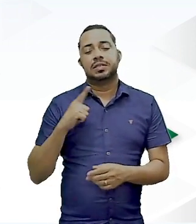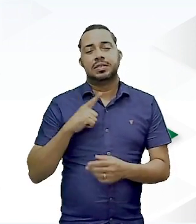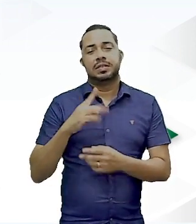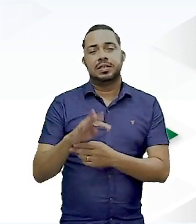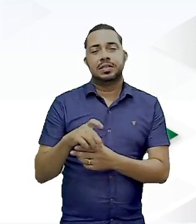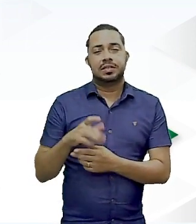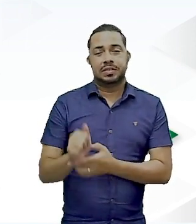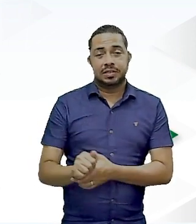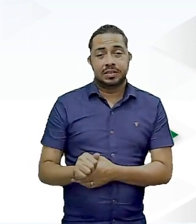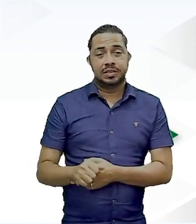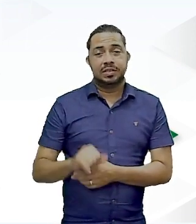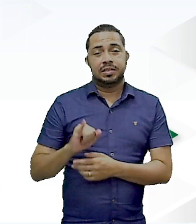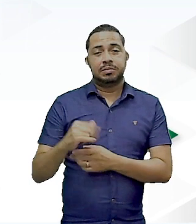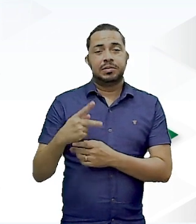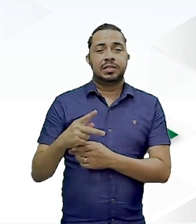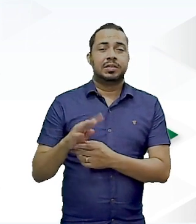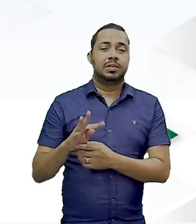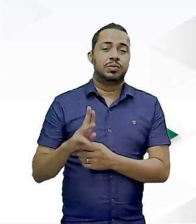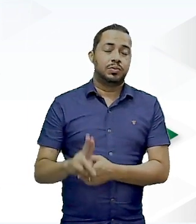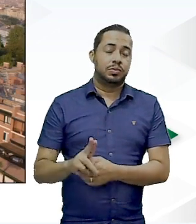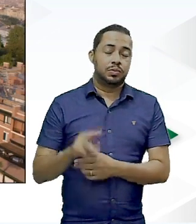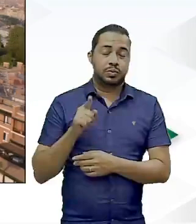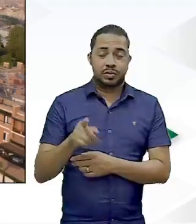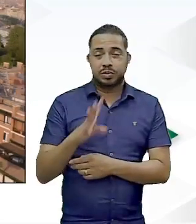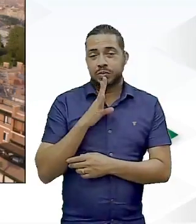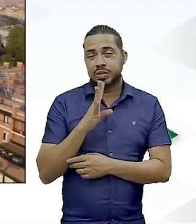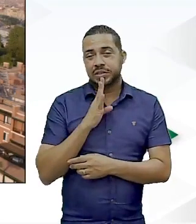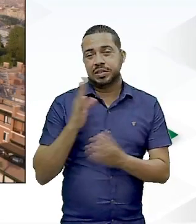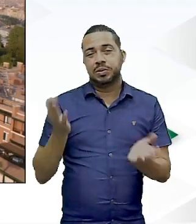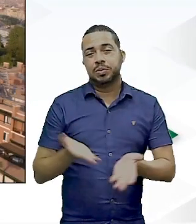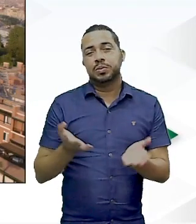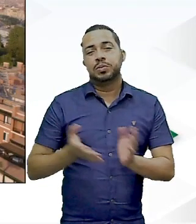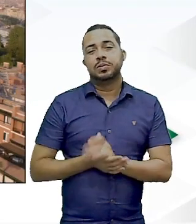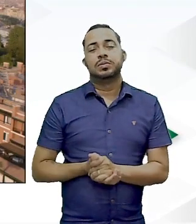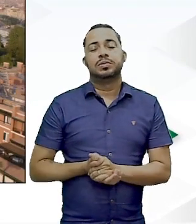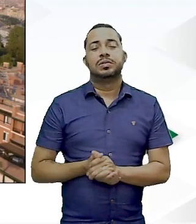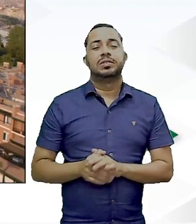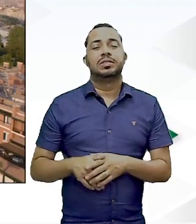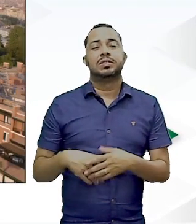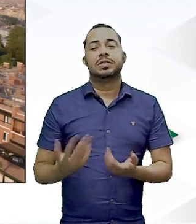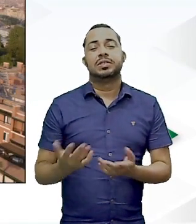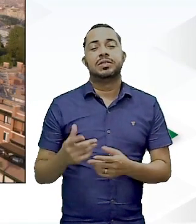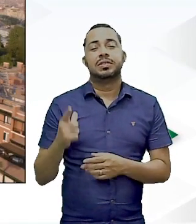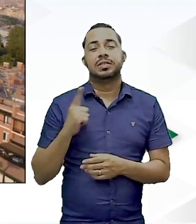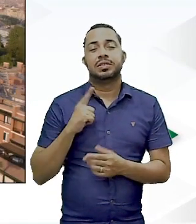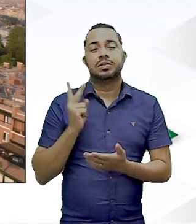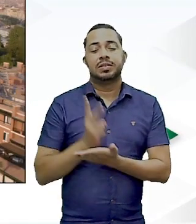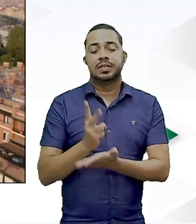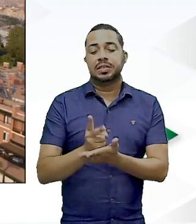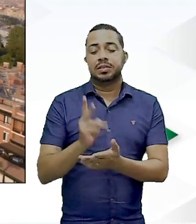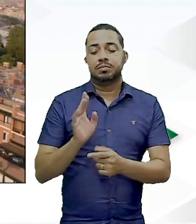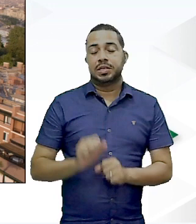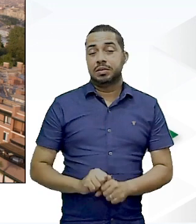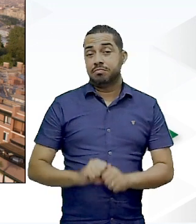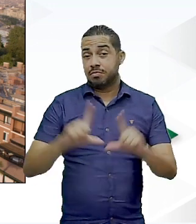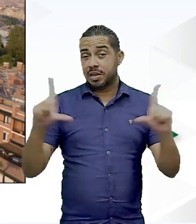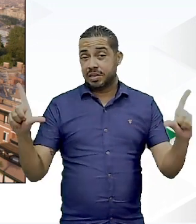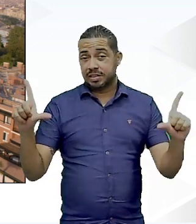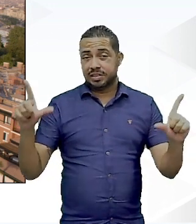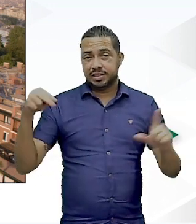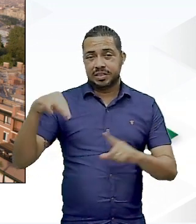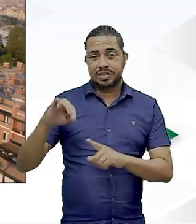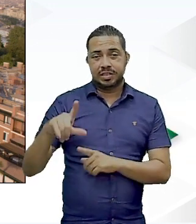O IPTU que você conhece hoje, na época, eram esses tributos. E aí eu trago sempre essa imagem do Nilo